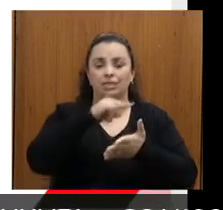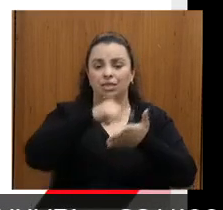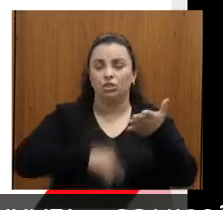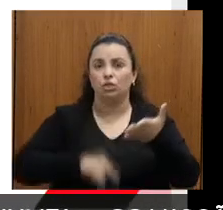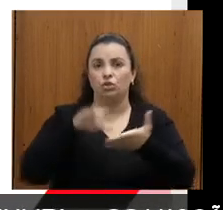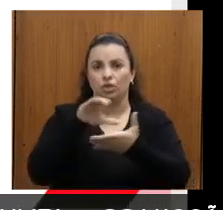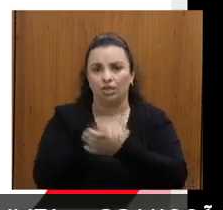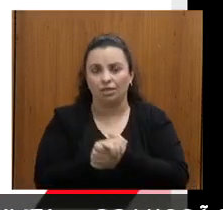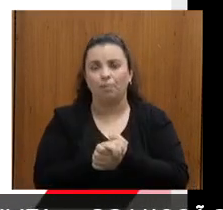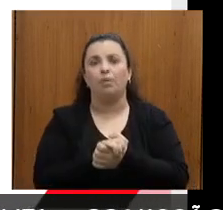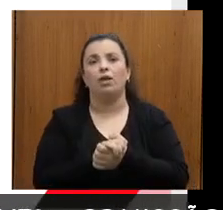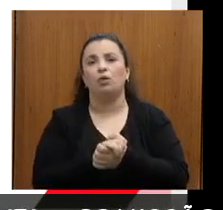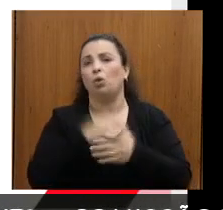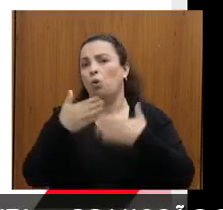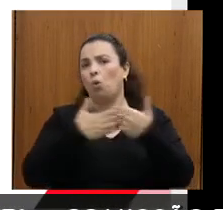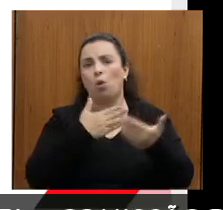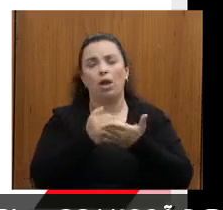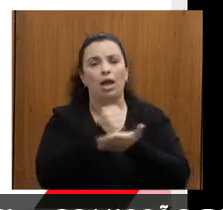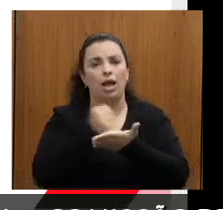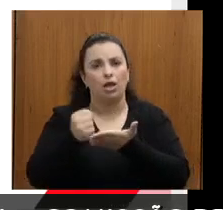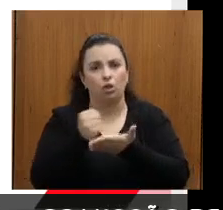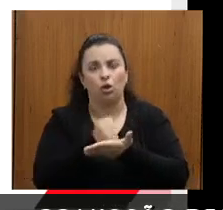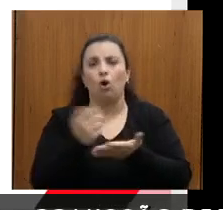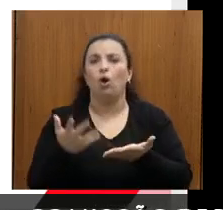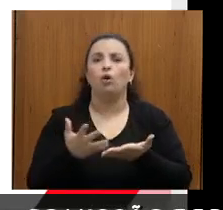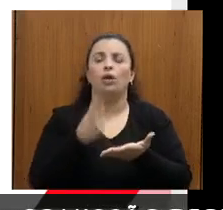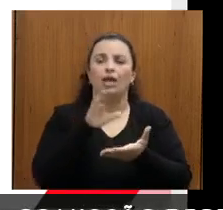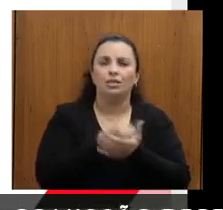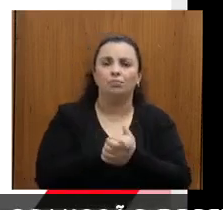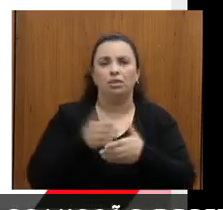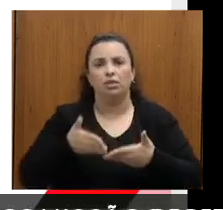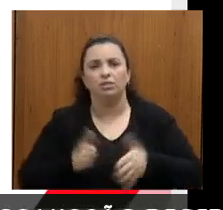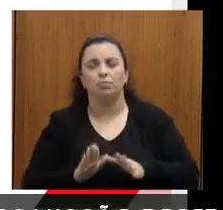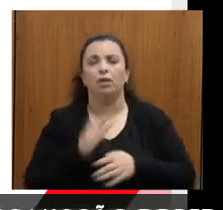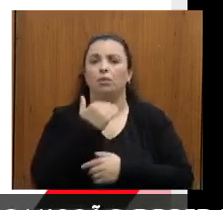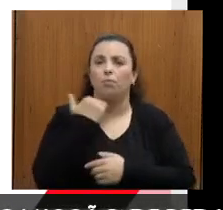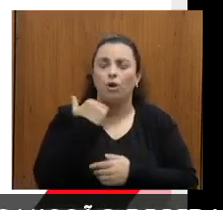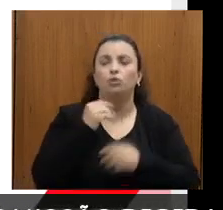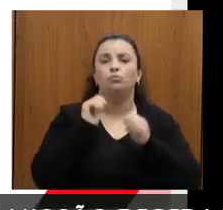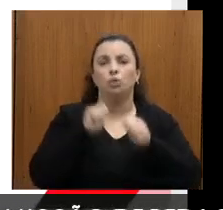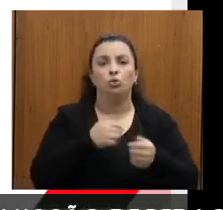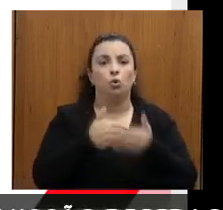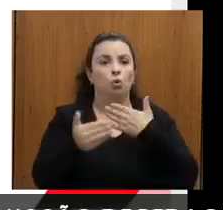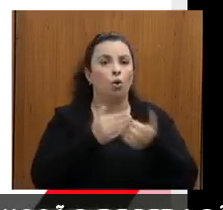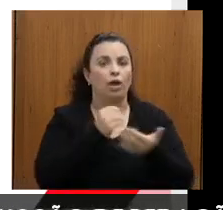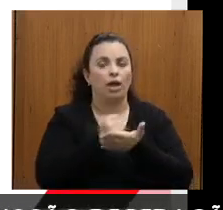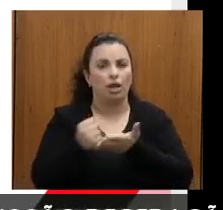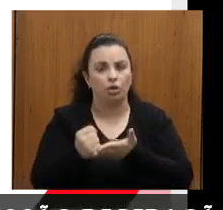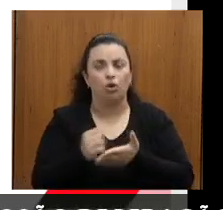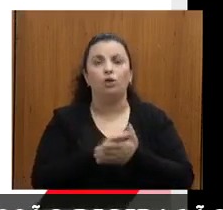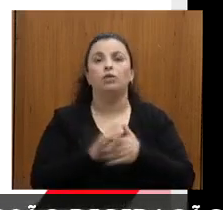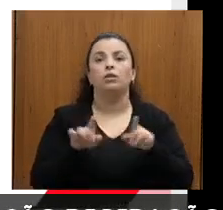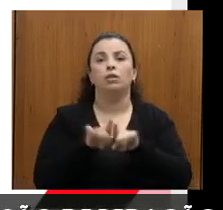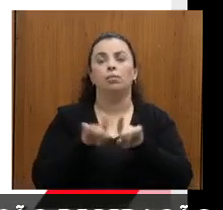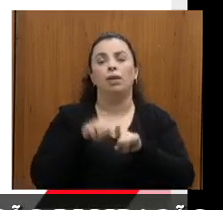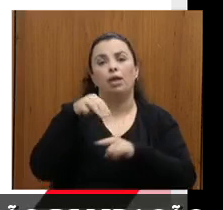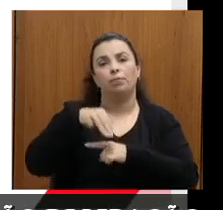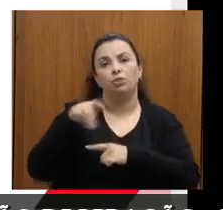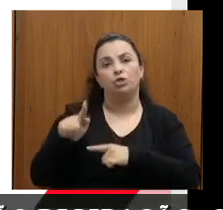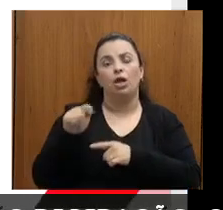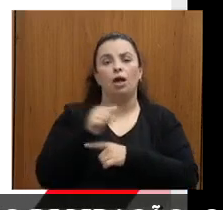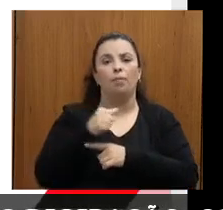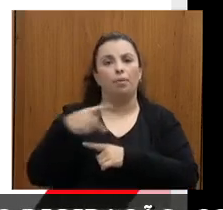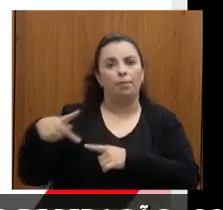em qualquer cartório, casamento, nascimento e óbito em qualquer cartório de Minas Gerais, a disponibilização por meio do MGAPP também da